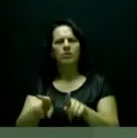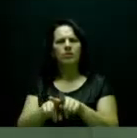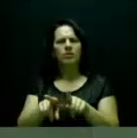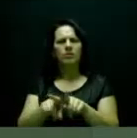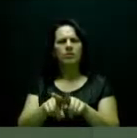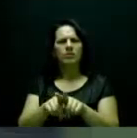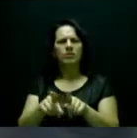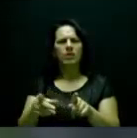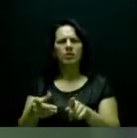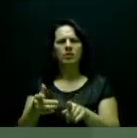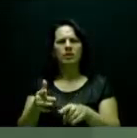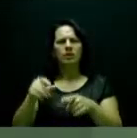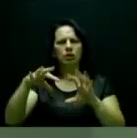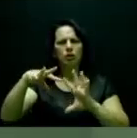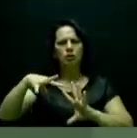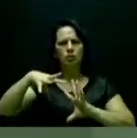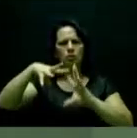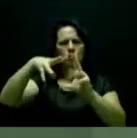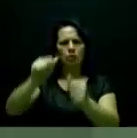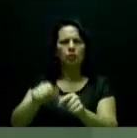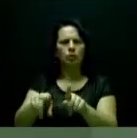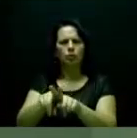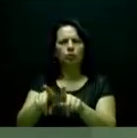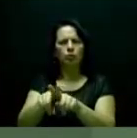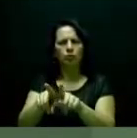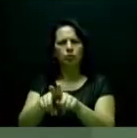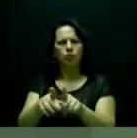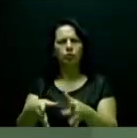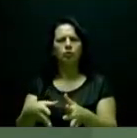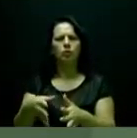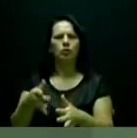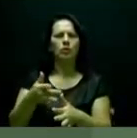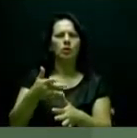né, que é pior que as fezes,